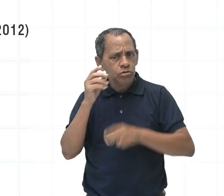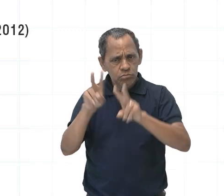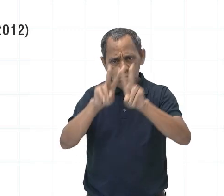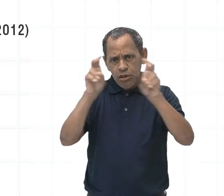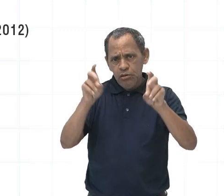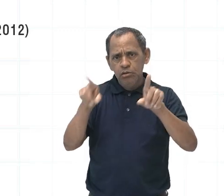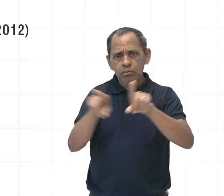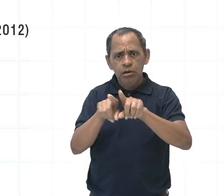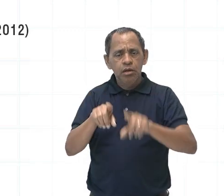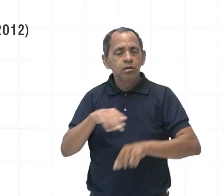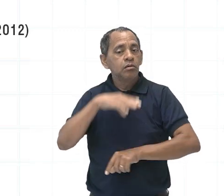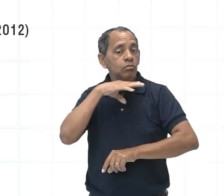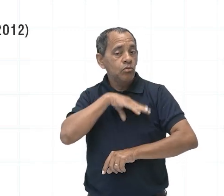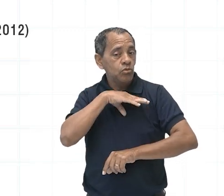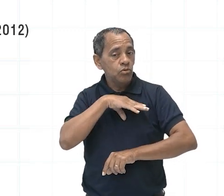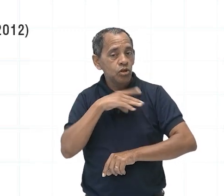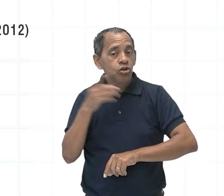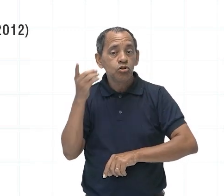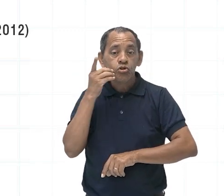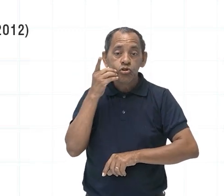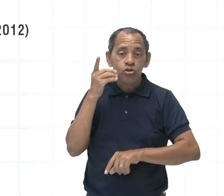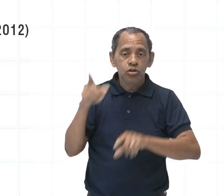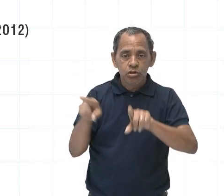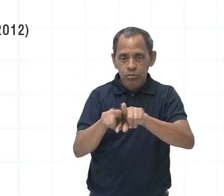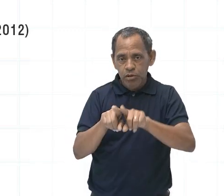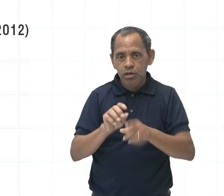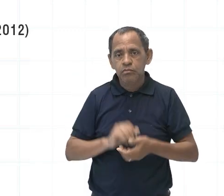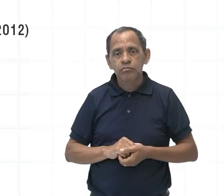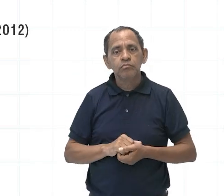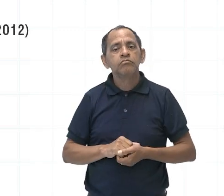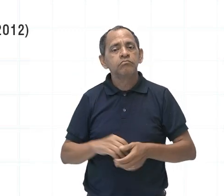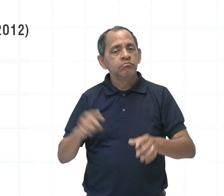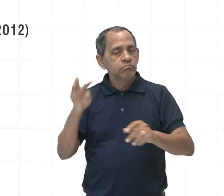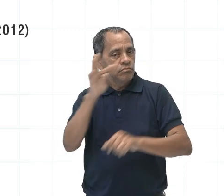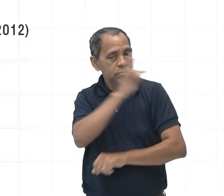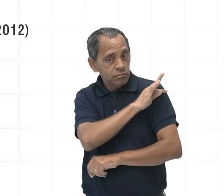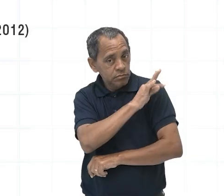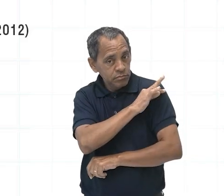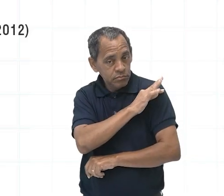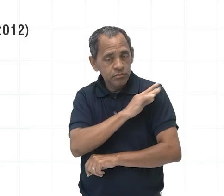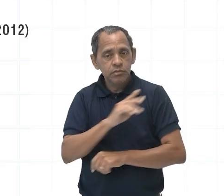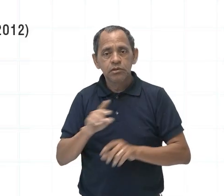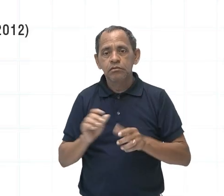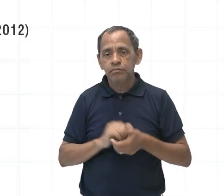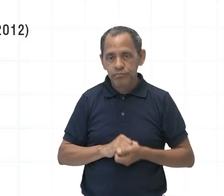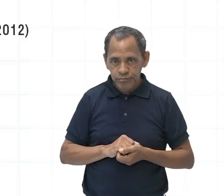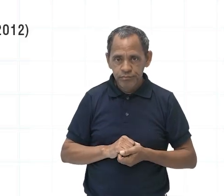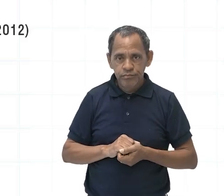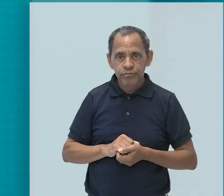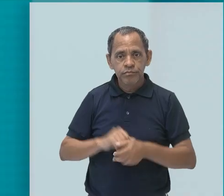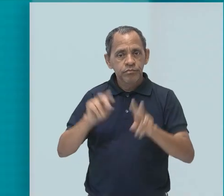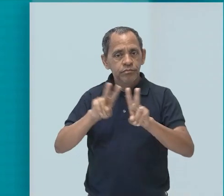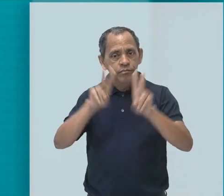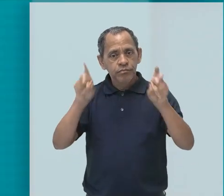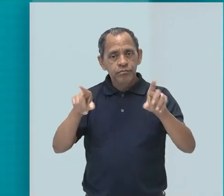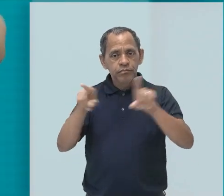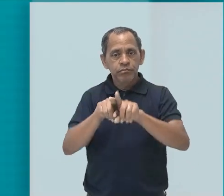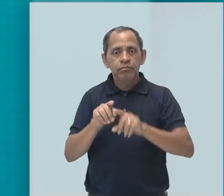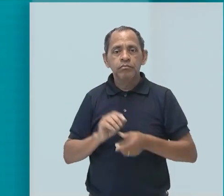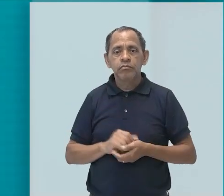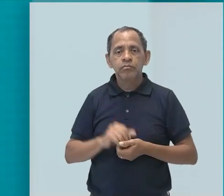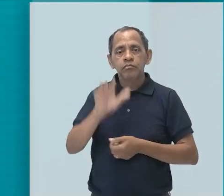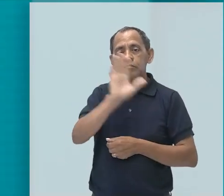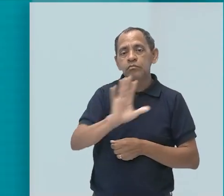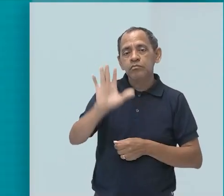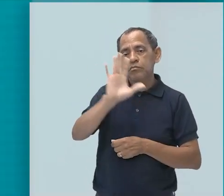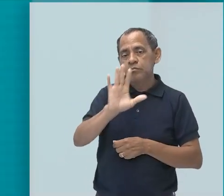o português corrente. Podemos falar de assuntos especializados e aí teremos o português técnico. Então, em linhas gerais, né,